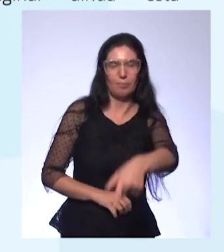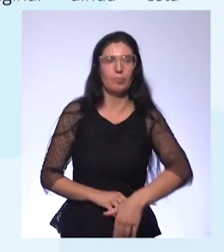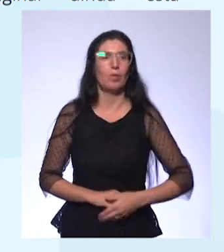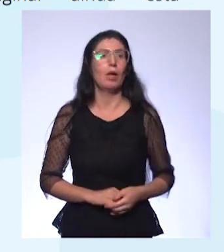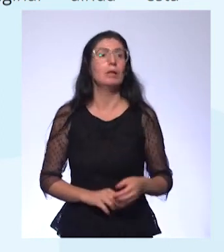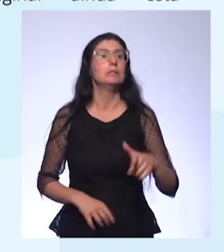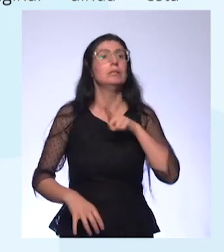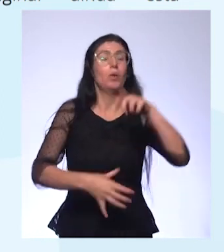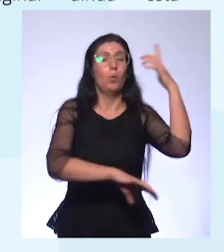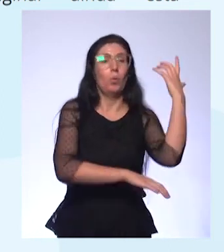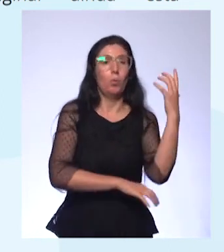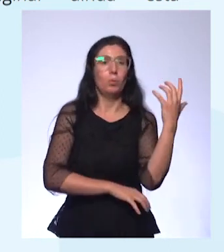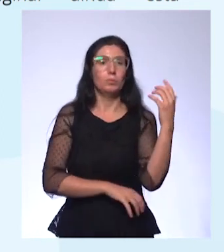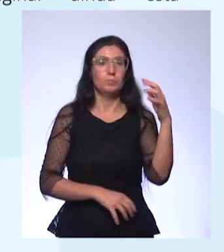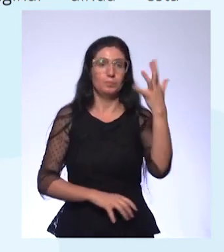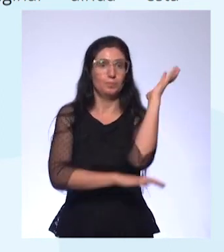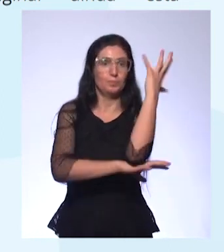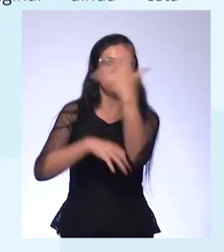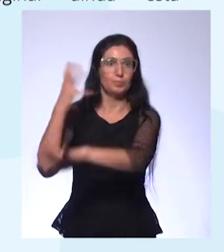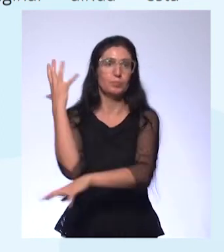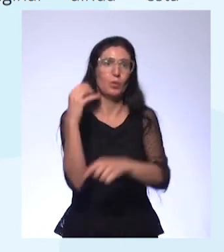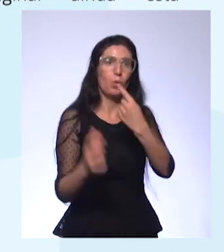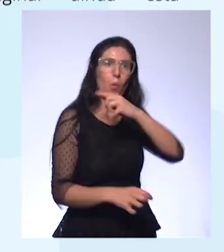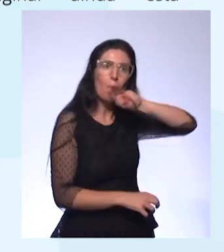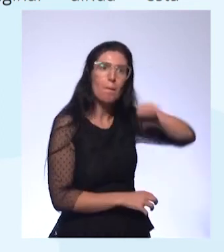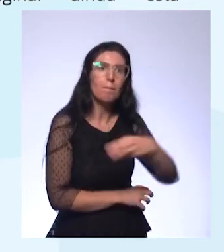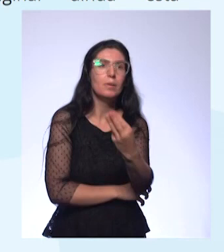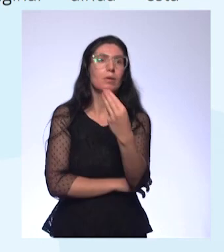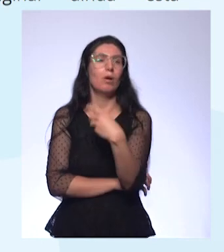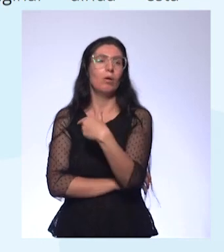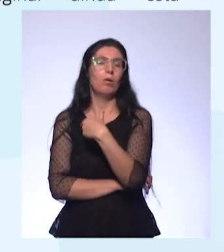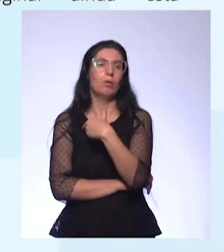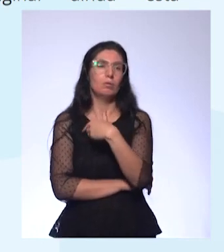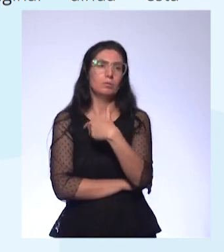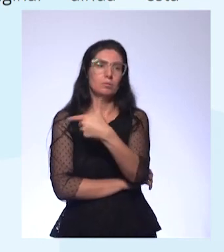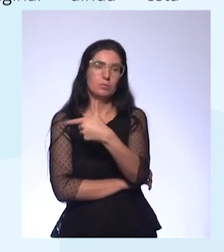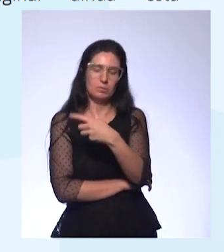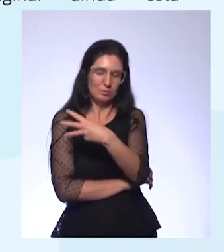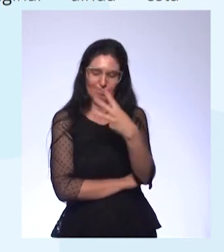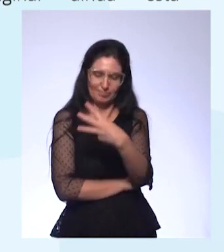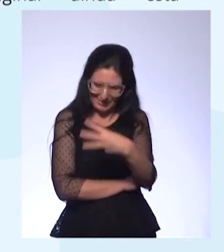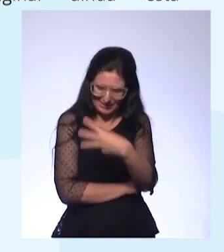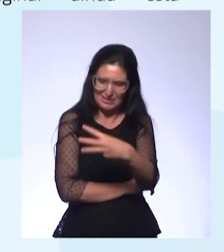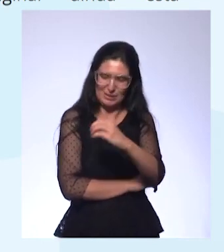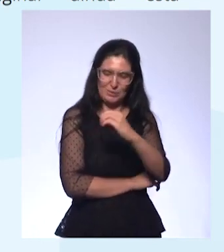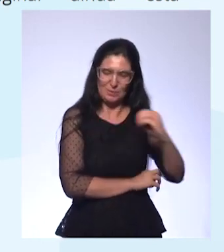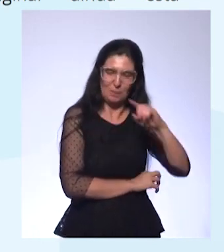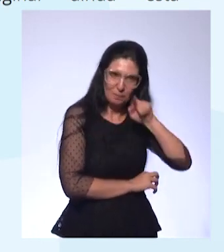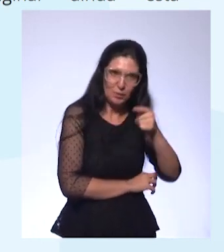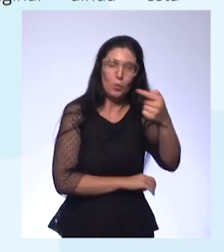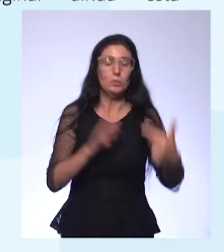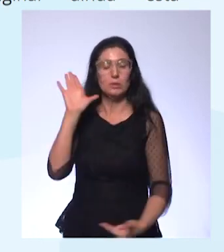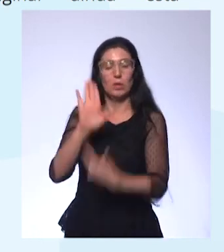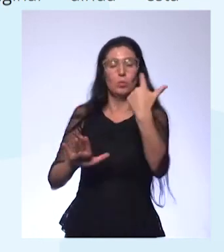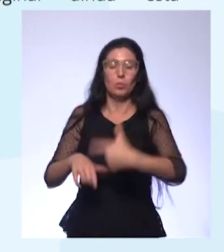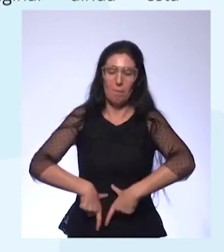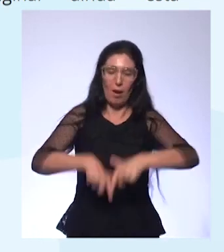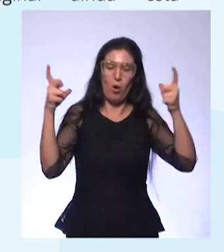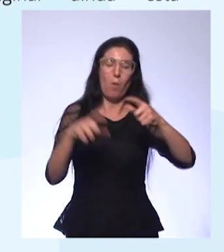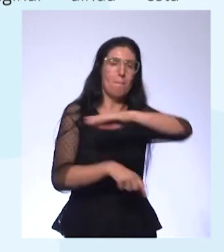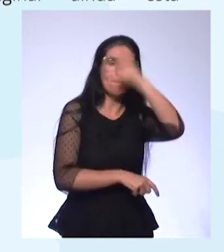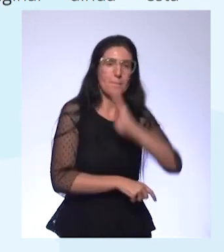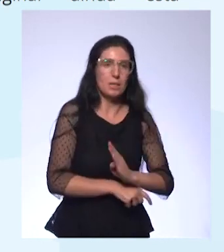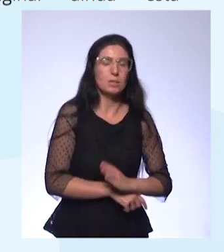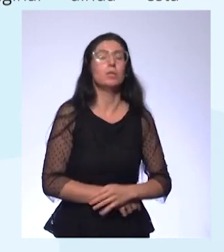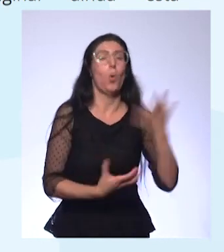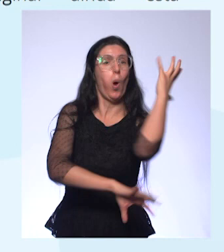aí que tem cerca aí de 1.300.000 quilômetros quadrados, né? O segundo maior bioma brasileiro. Nesse bioma